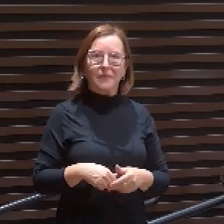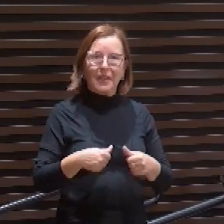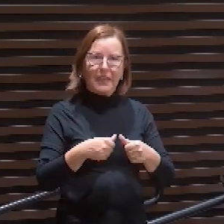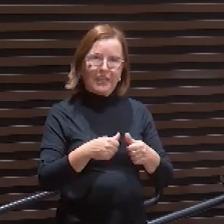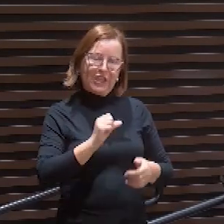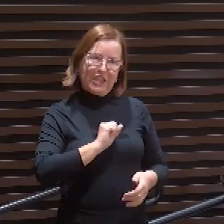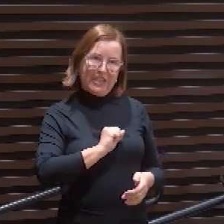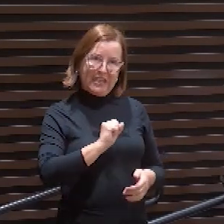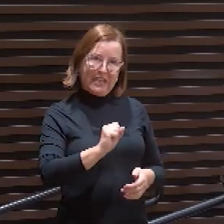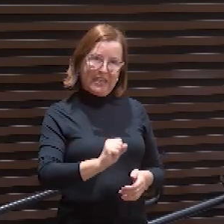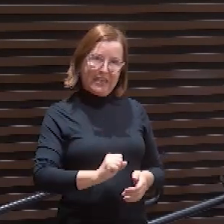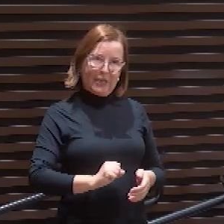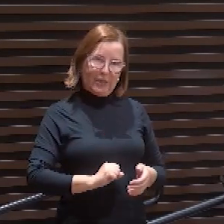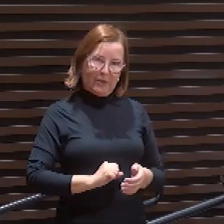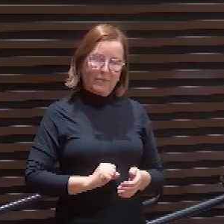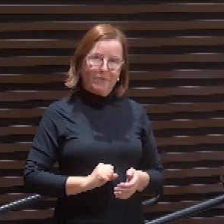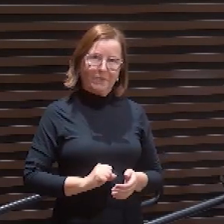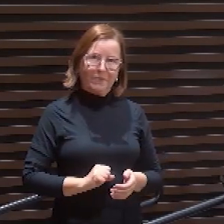ele